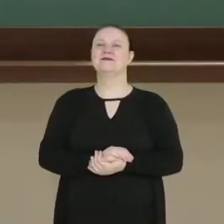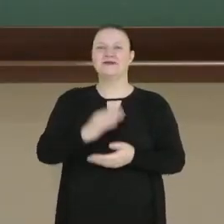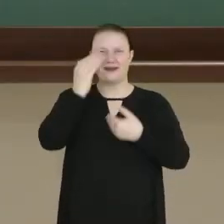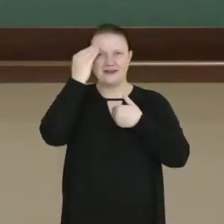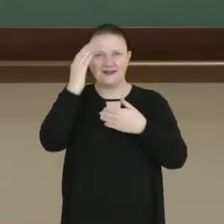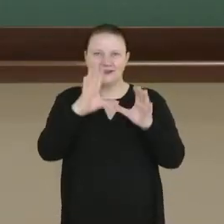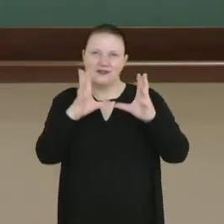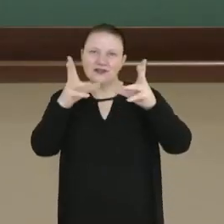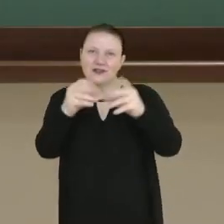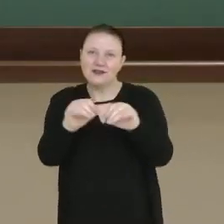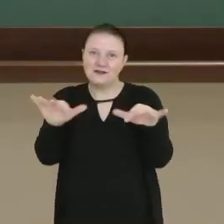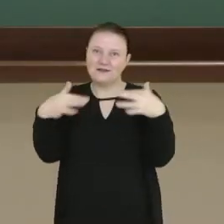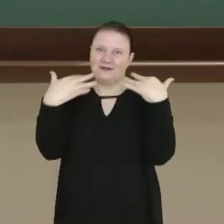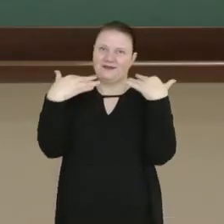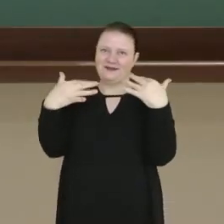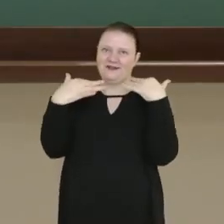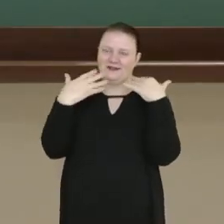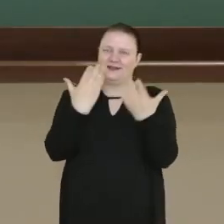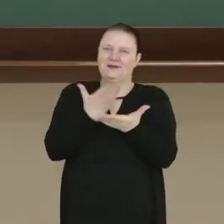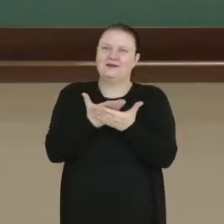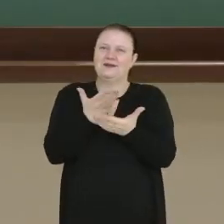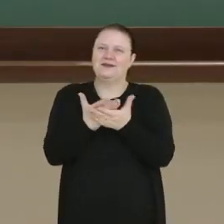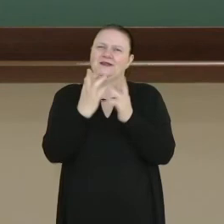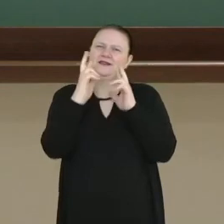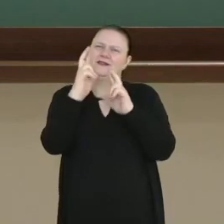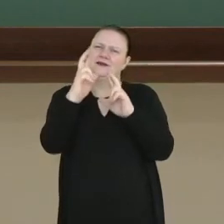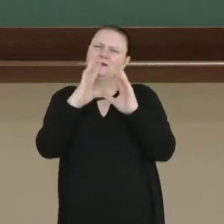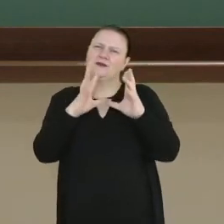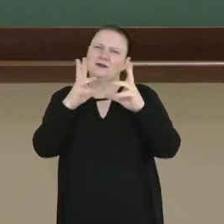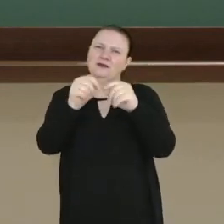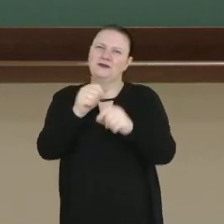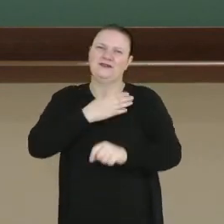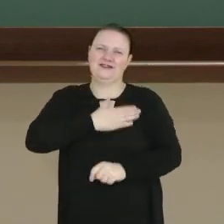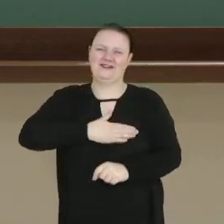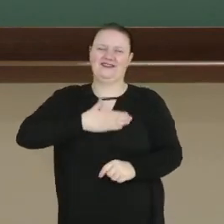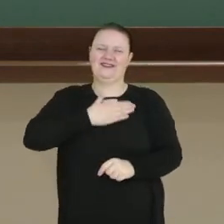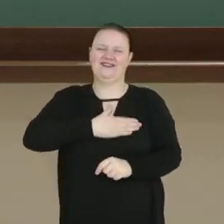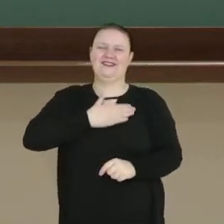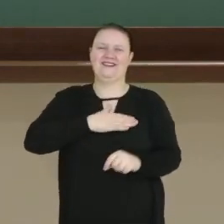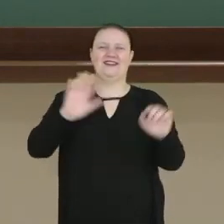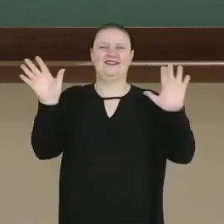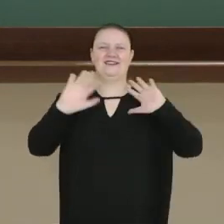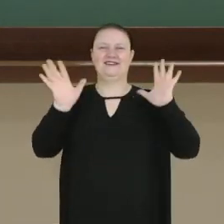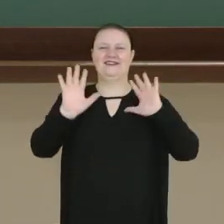agradeço a você que acompanhou então essa aula, espero que vocês tenham gostado, até uma próxima.